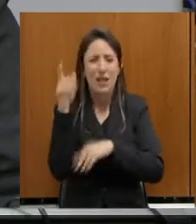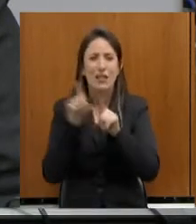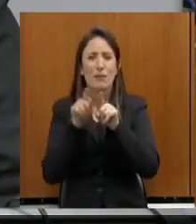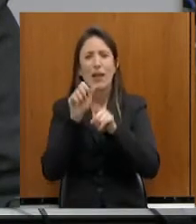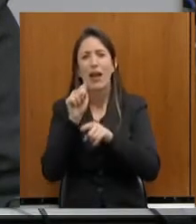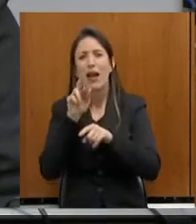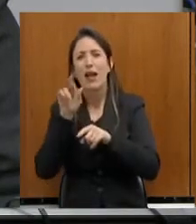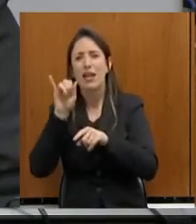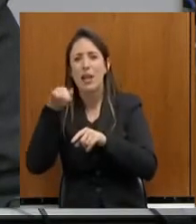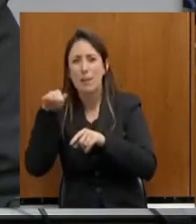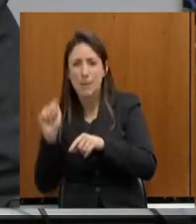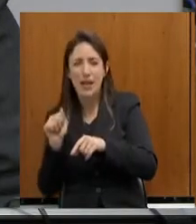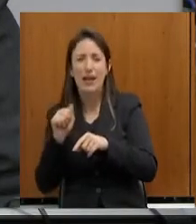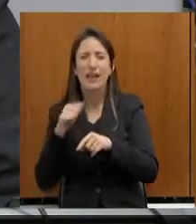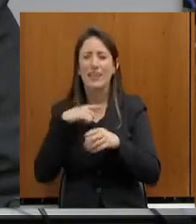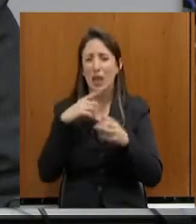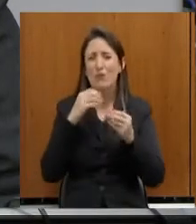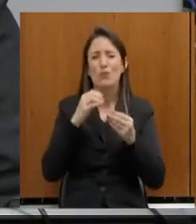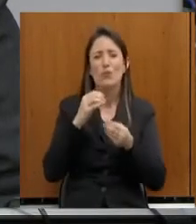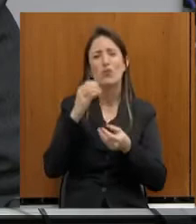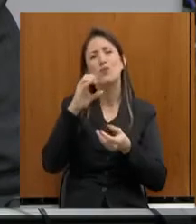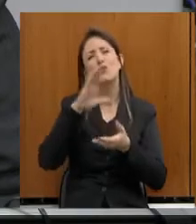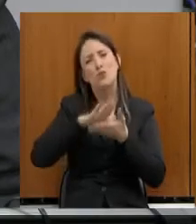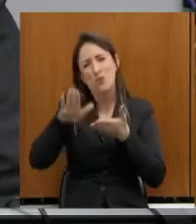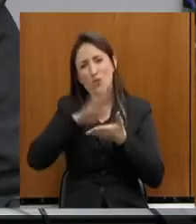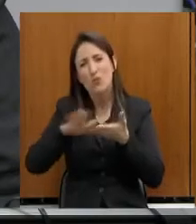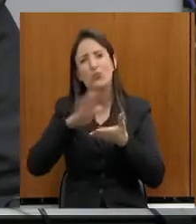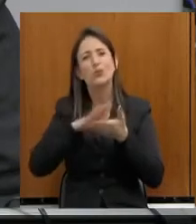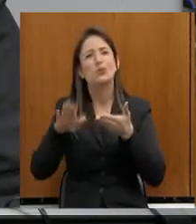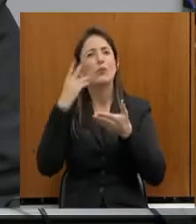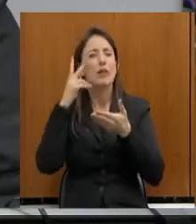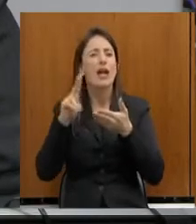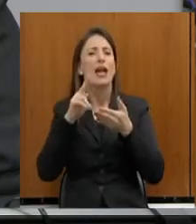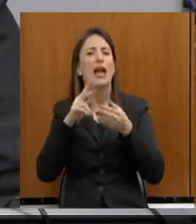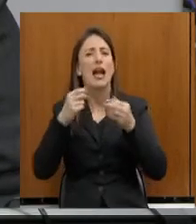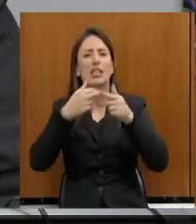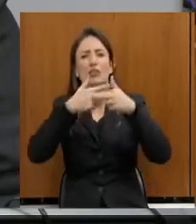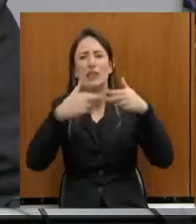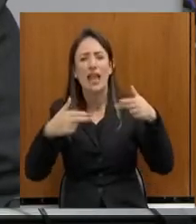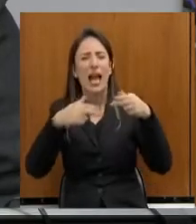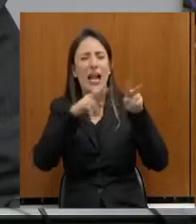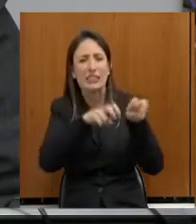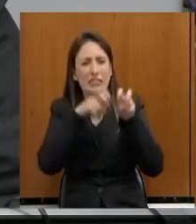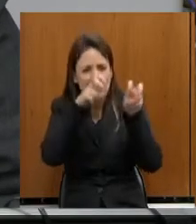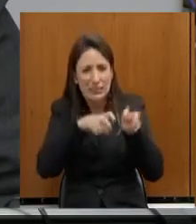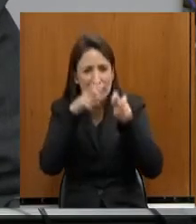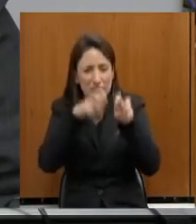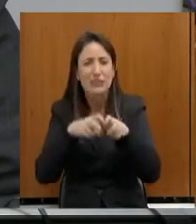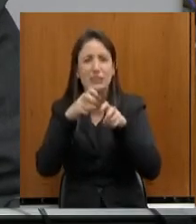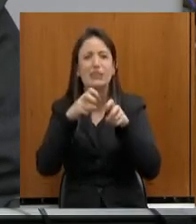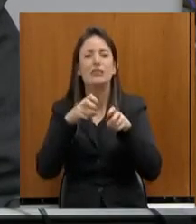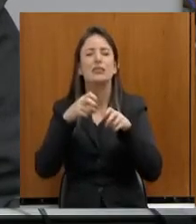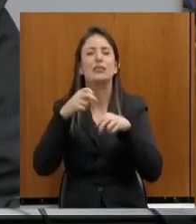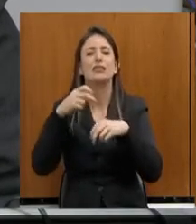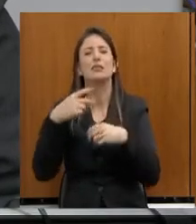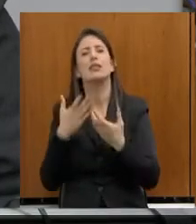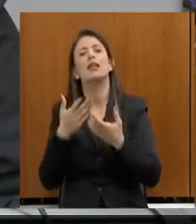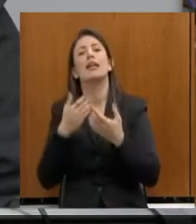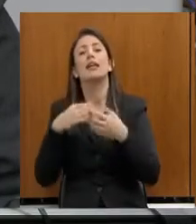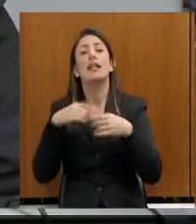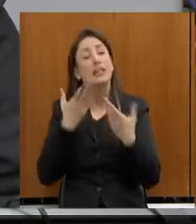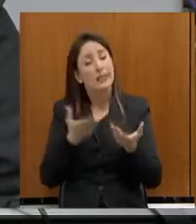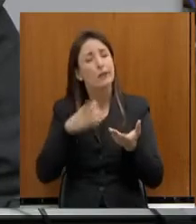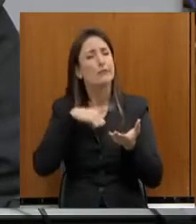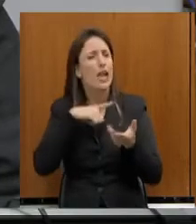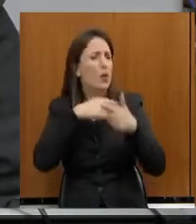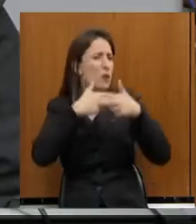custo que tem isso para as atividades agrossilvipastoris é esse Existe alguma coisa da